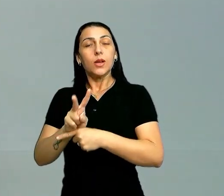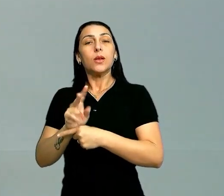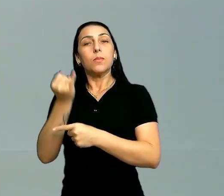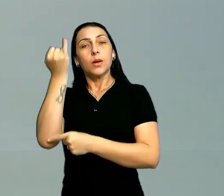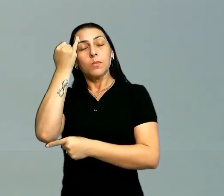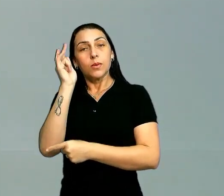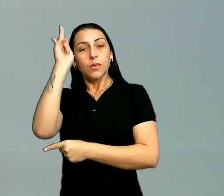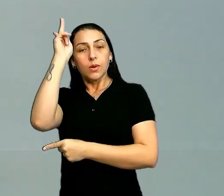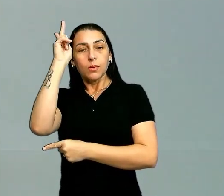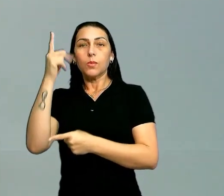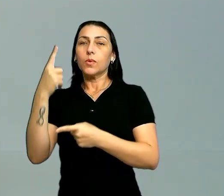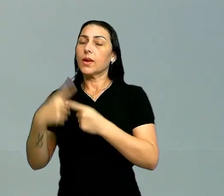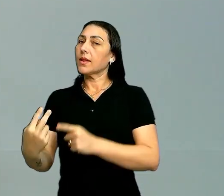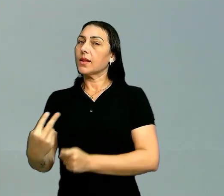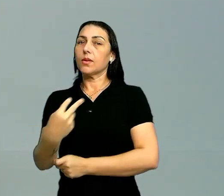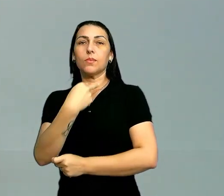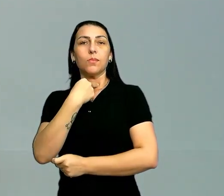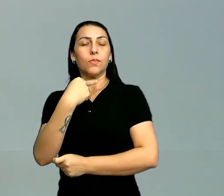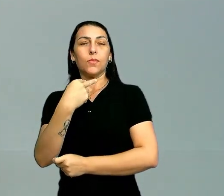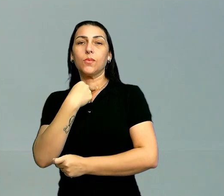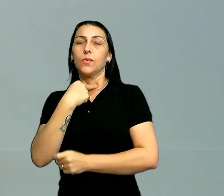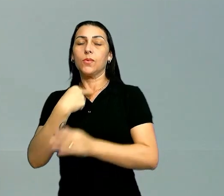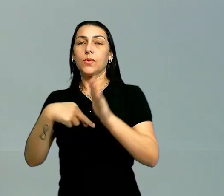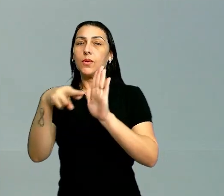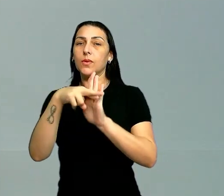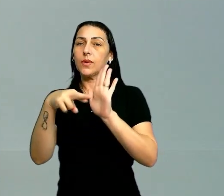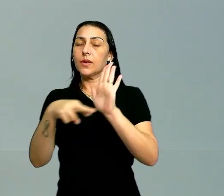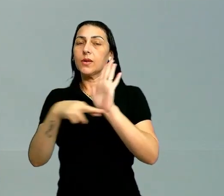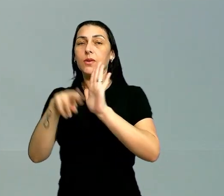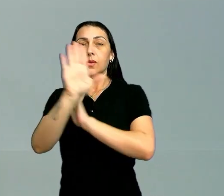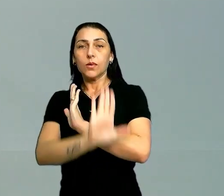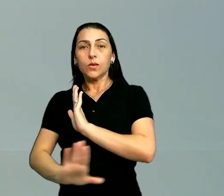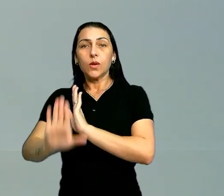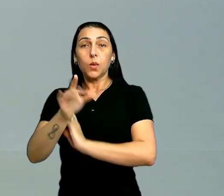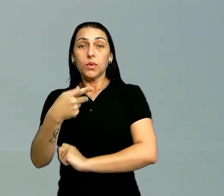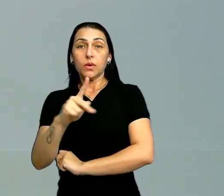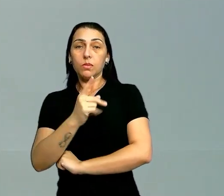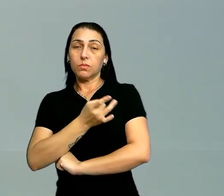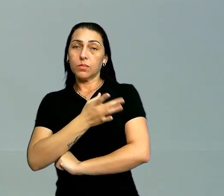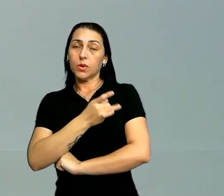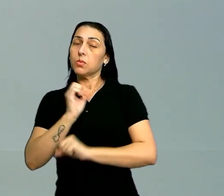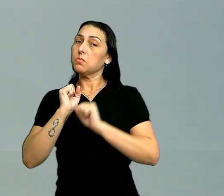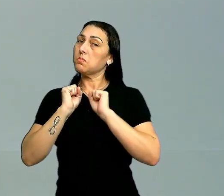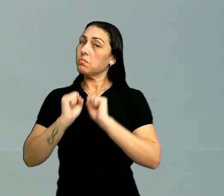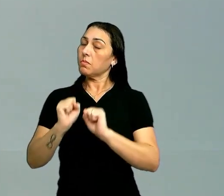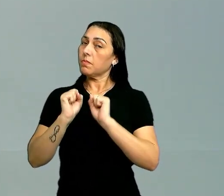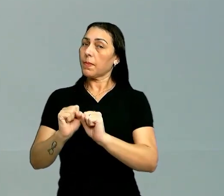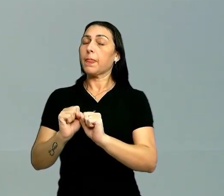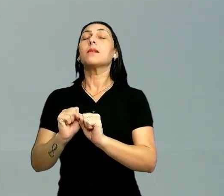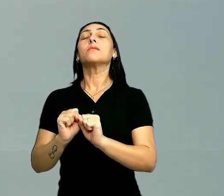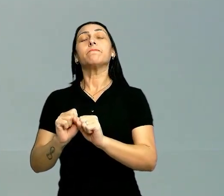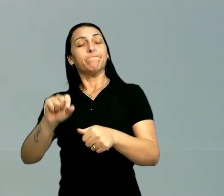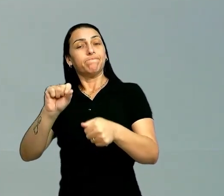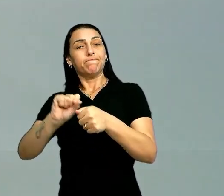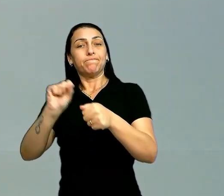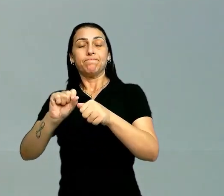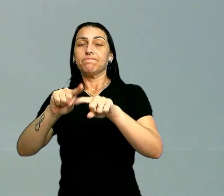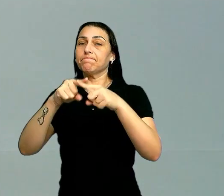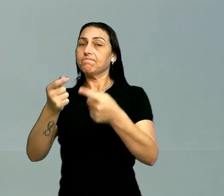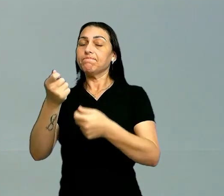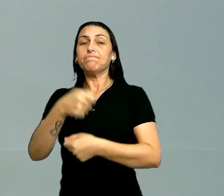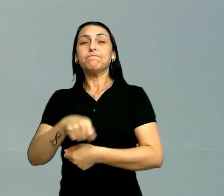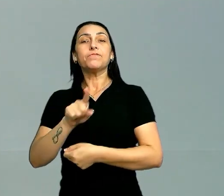Kant, não, porque isso não pode se tornar uma regra universal. O teu medo pode até assegurar que você possa fazer isso, mas não